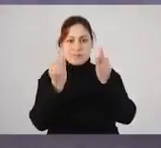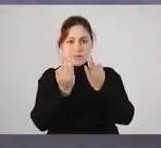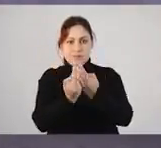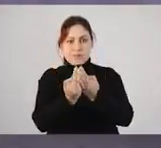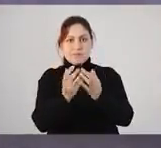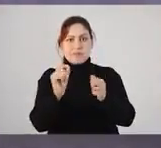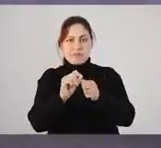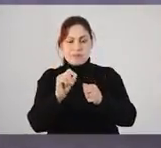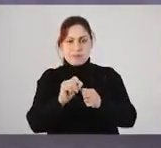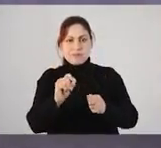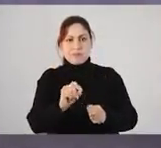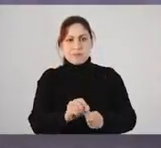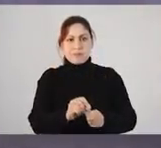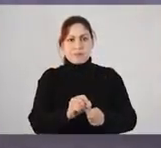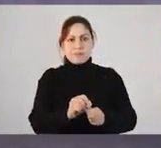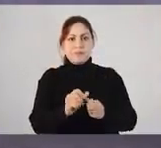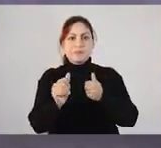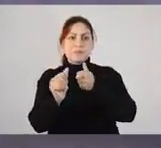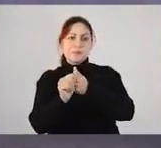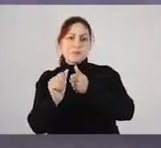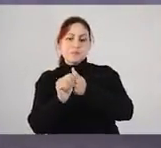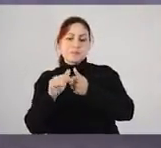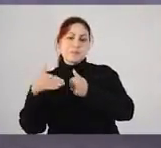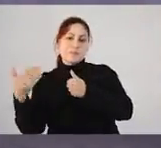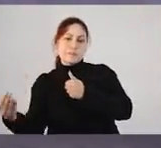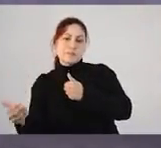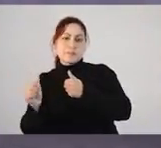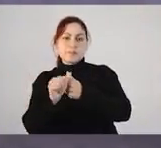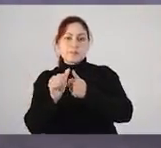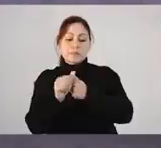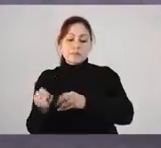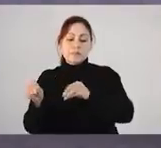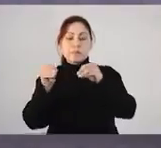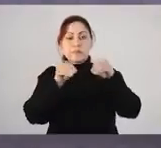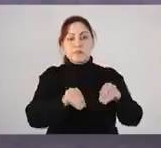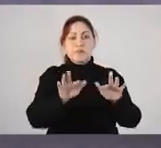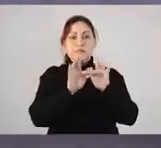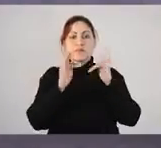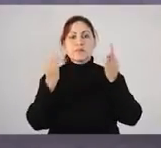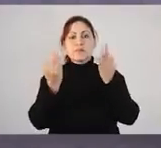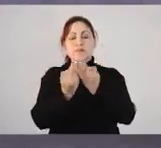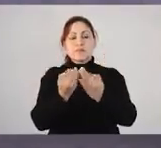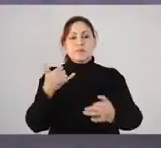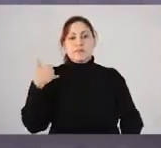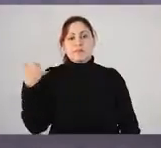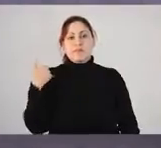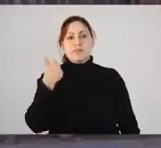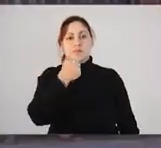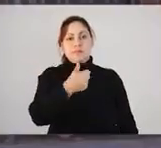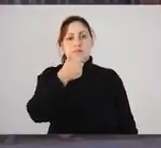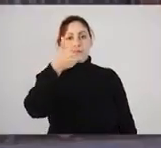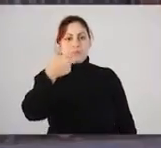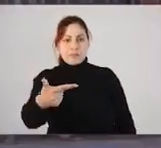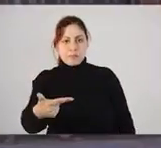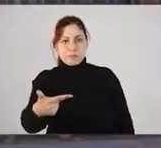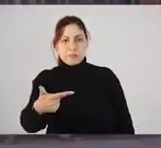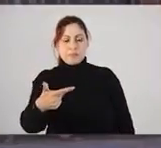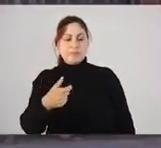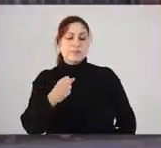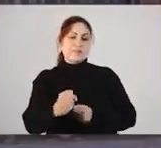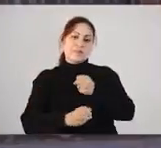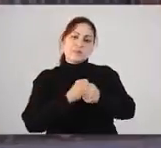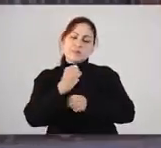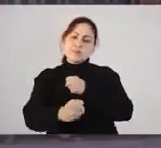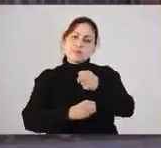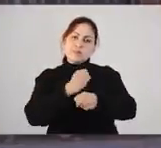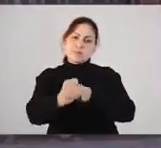Mateus, um bairro também da Zona Norte, ao lado do Jardim São Conrado. E eu vim morar aqui com a minha família quando eu tinha 12 anos de idade.